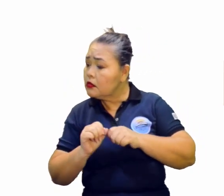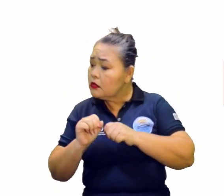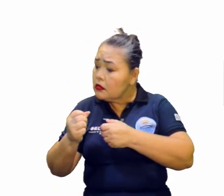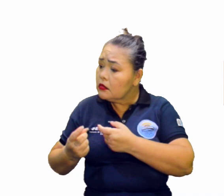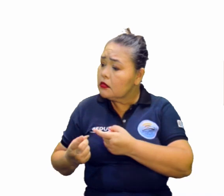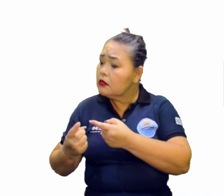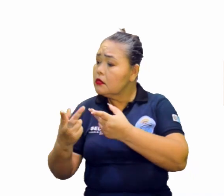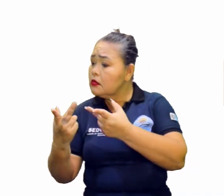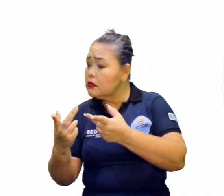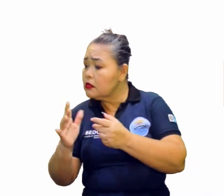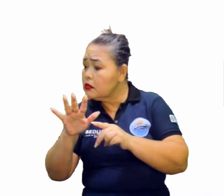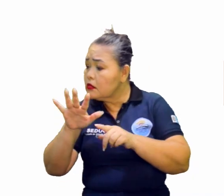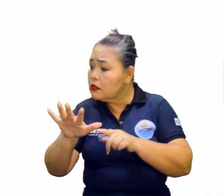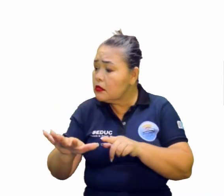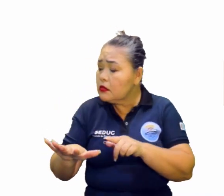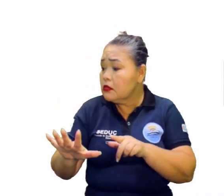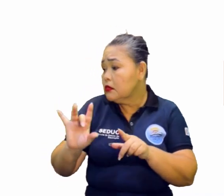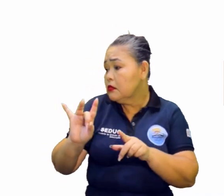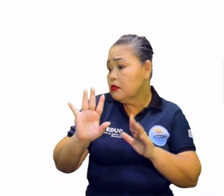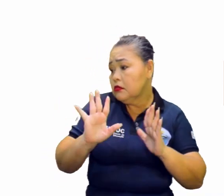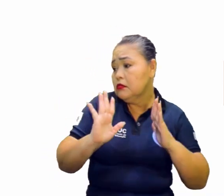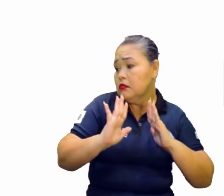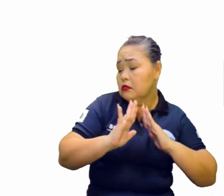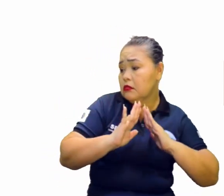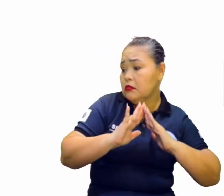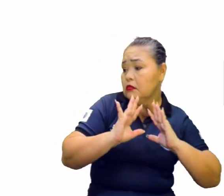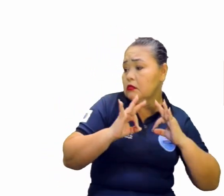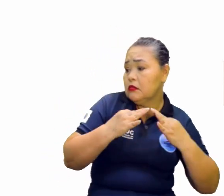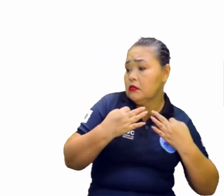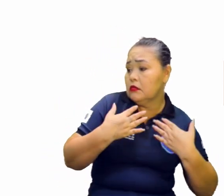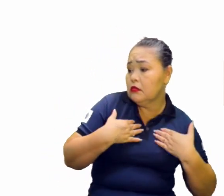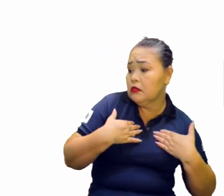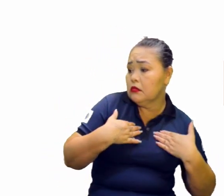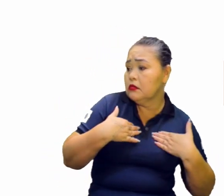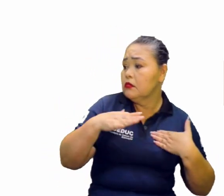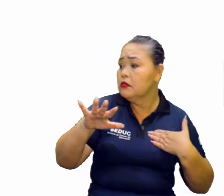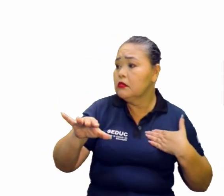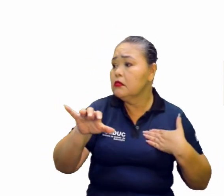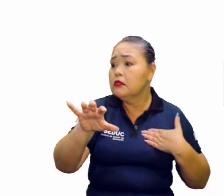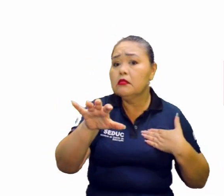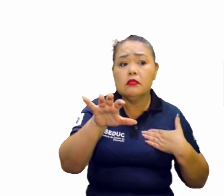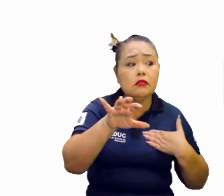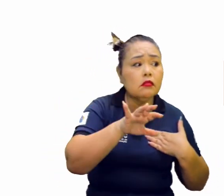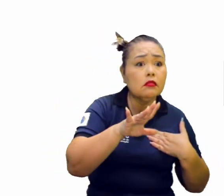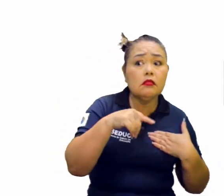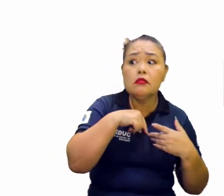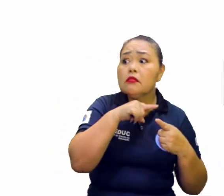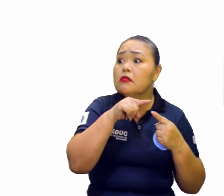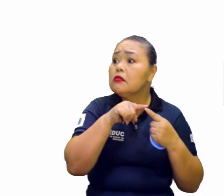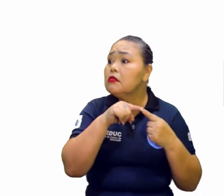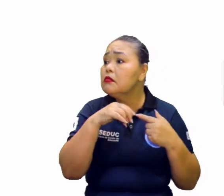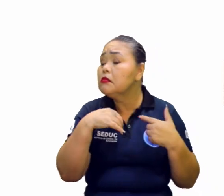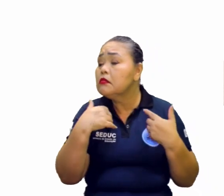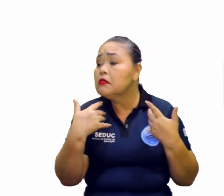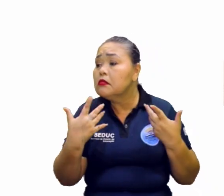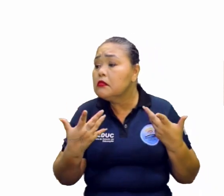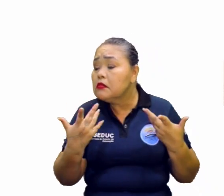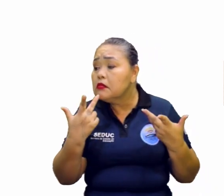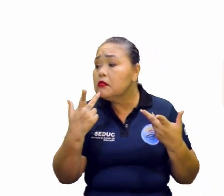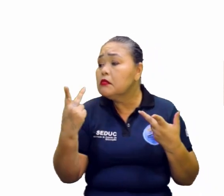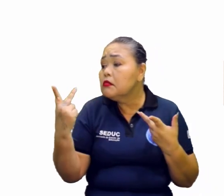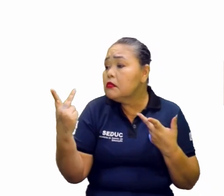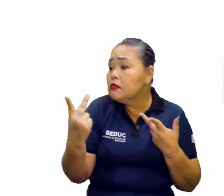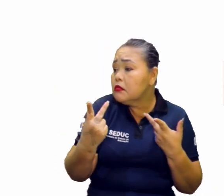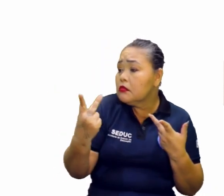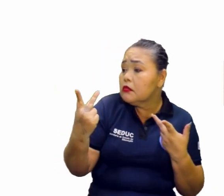vai ser apenas para sustento da minha família, ou se ele vai ter os dois tipos de serviços,